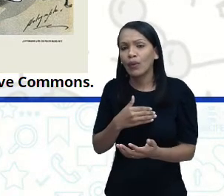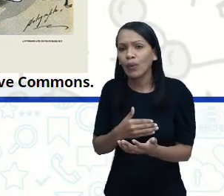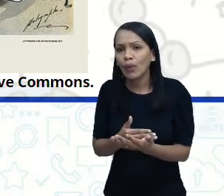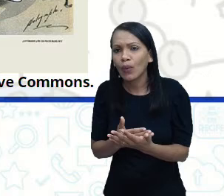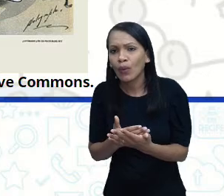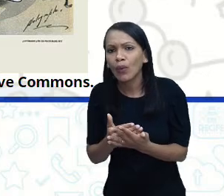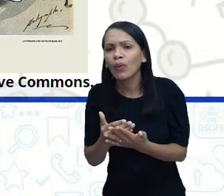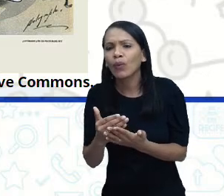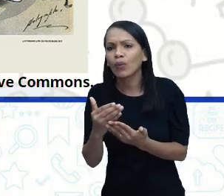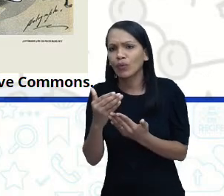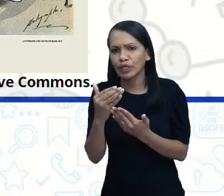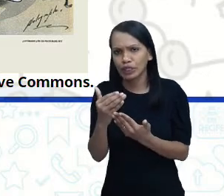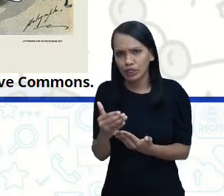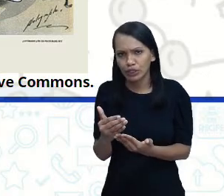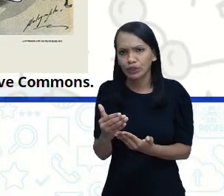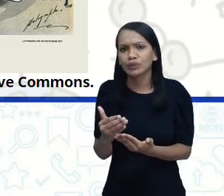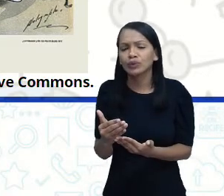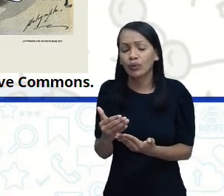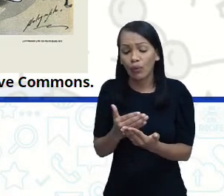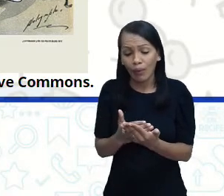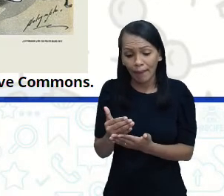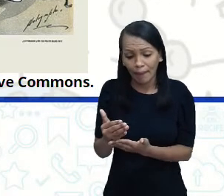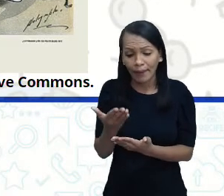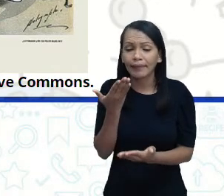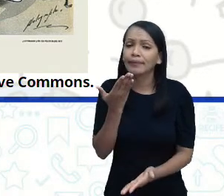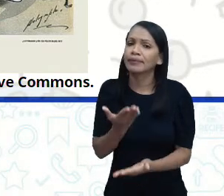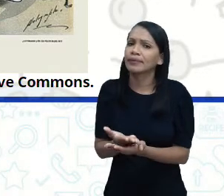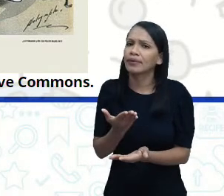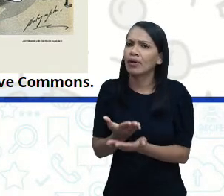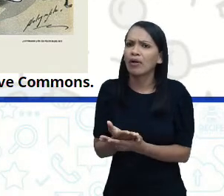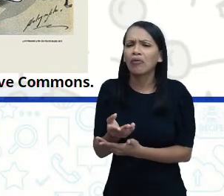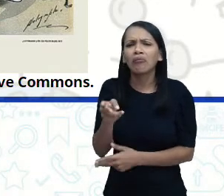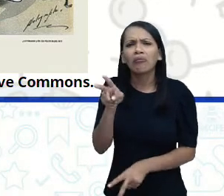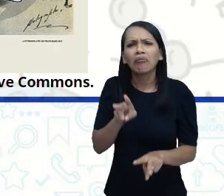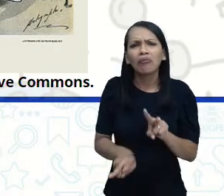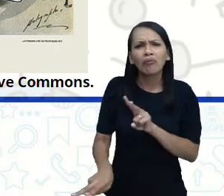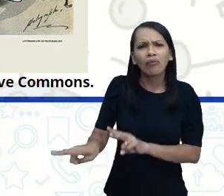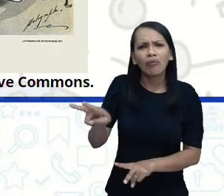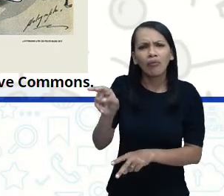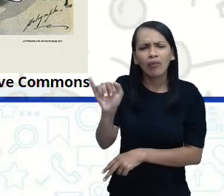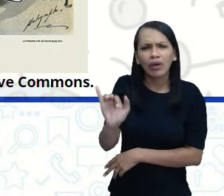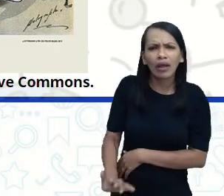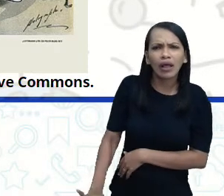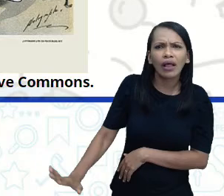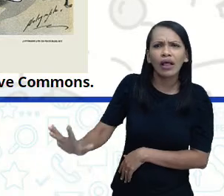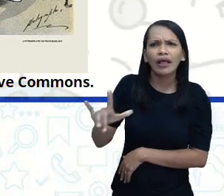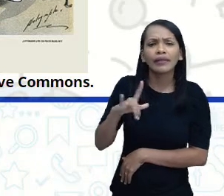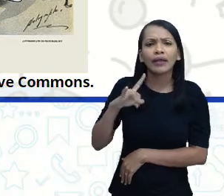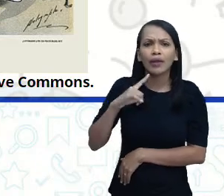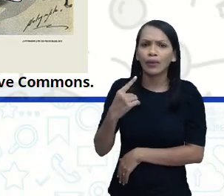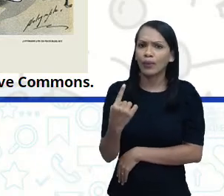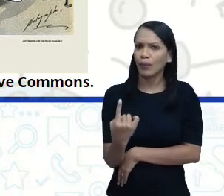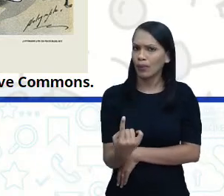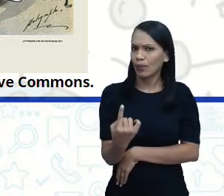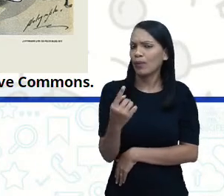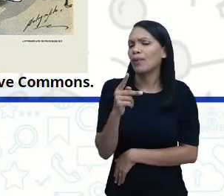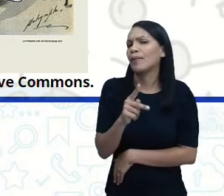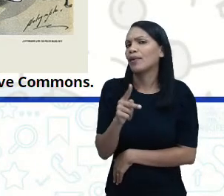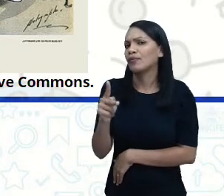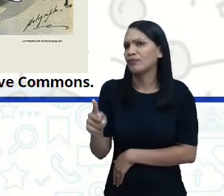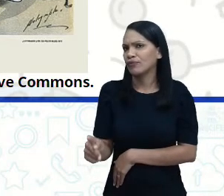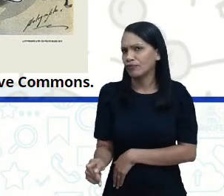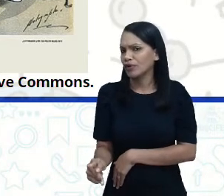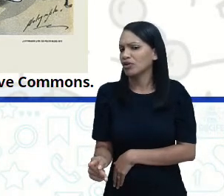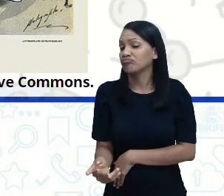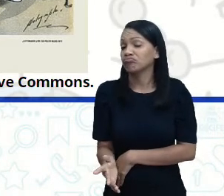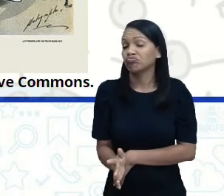o começo da escola, né? Aí o que é que a gente observa aí? A gente tem um professor, certo? Com a cara aí de